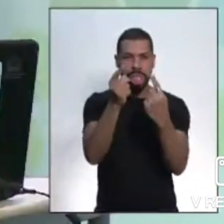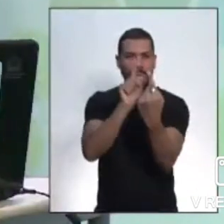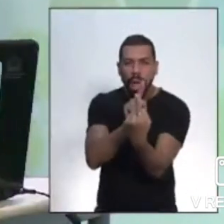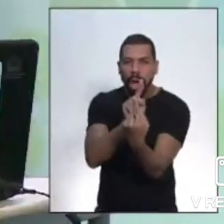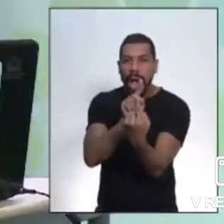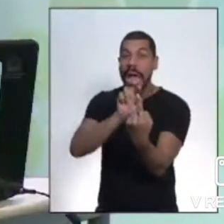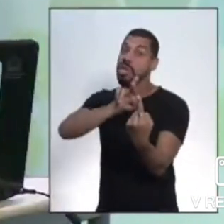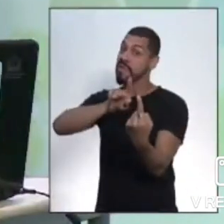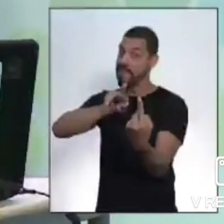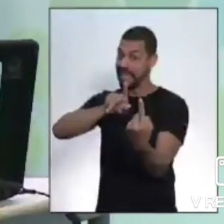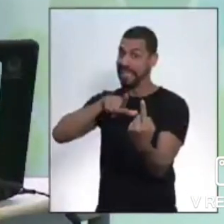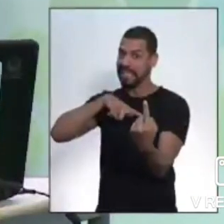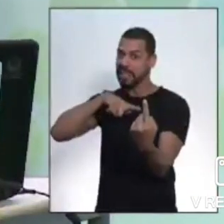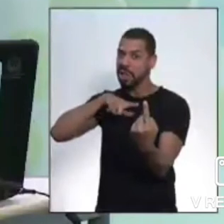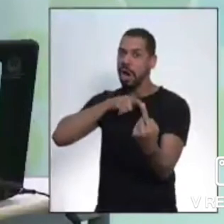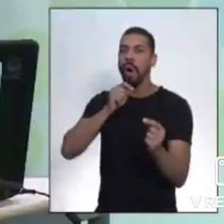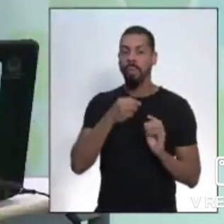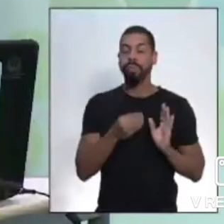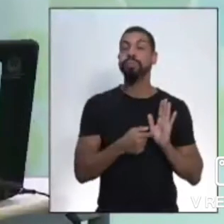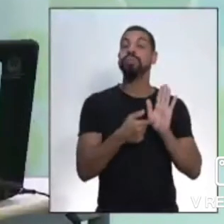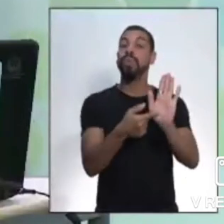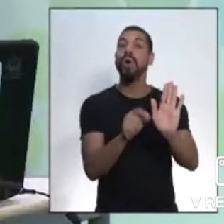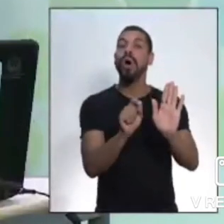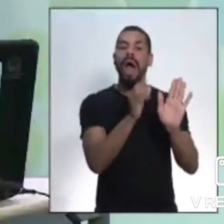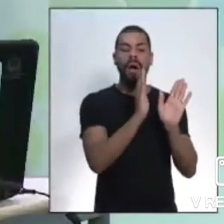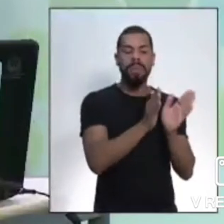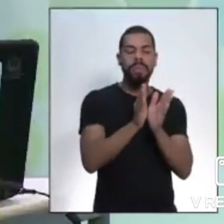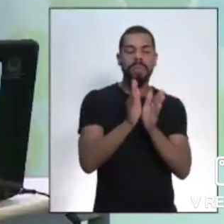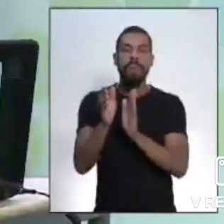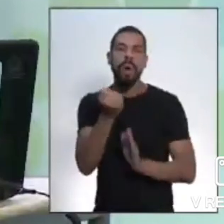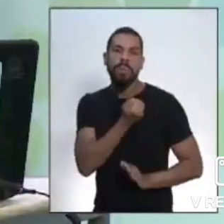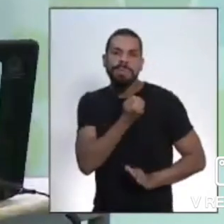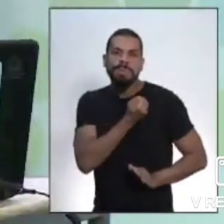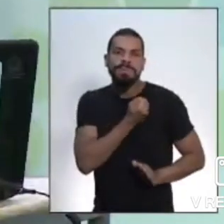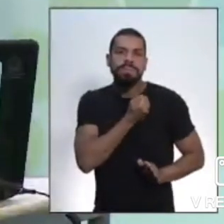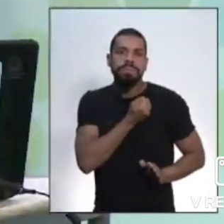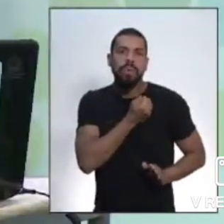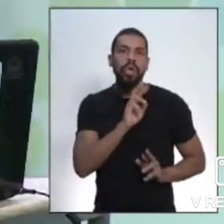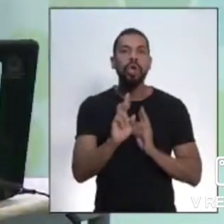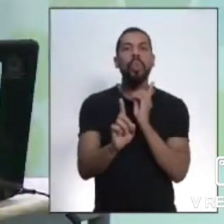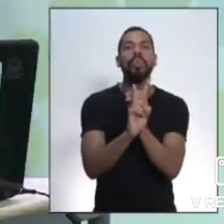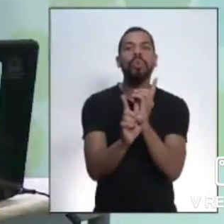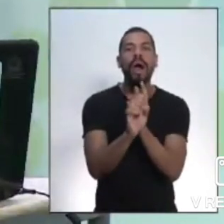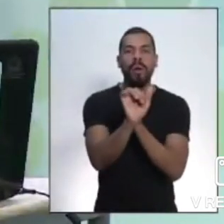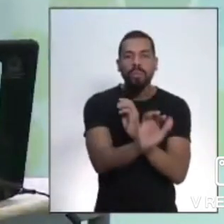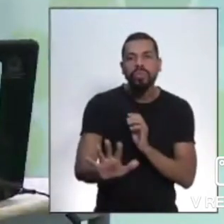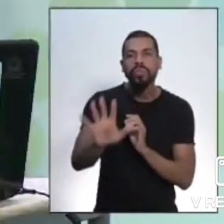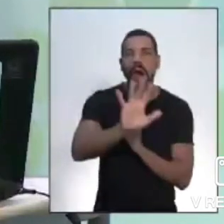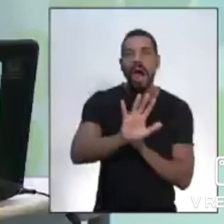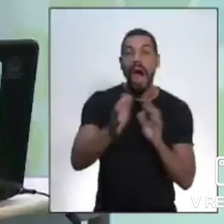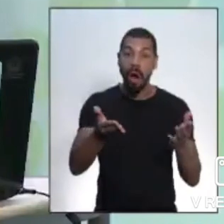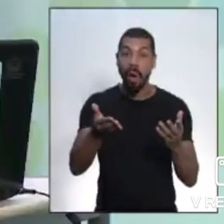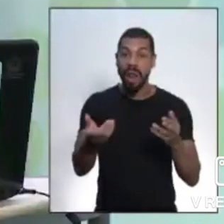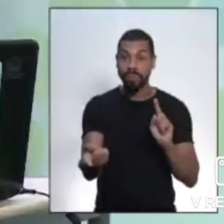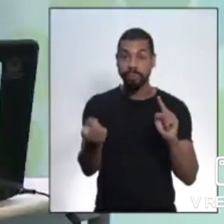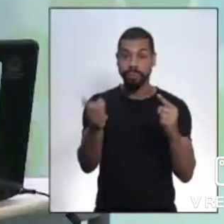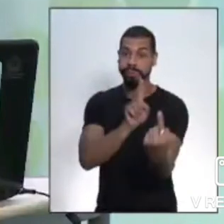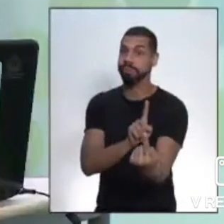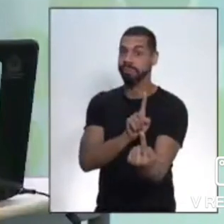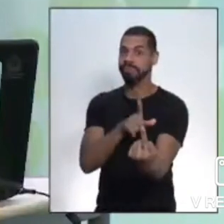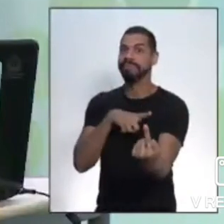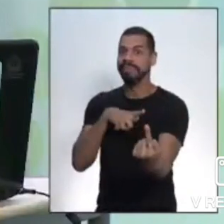passando para vocês, eu estava passando o termo geral, eu estava passando a sequência e encontrava o termo geral. Nessa daí é o contrário. Eu te dava um